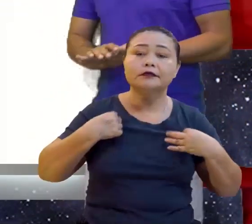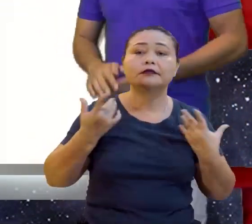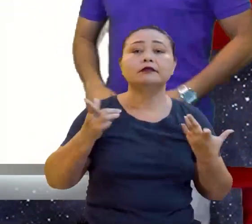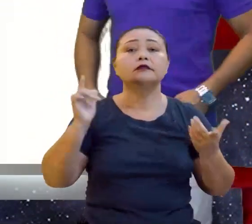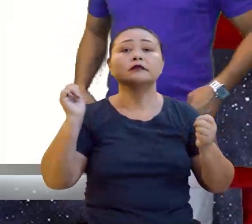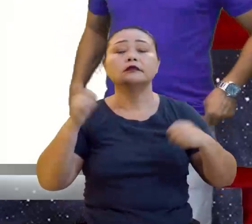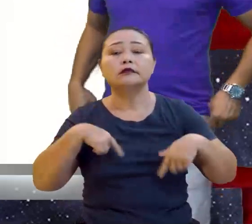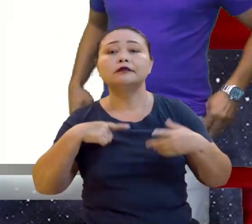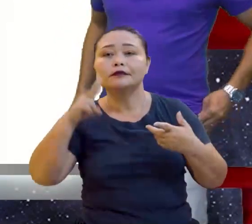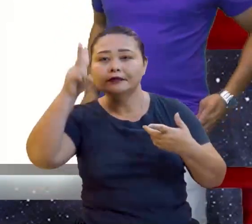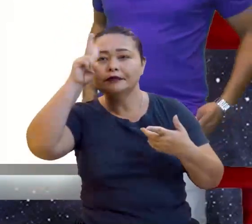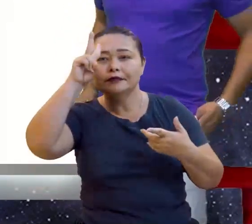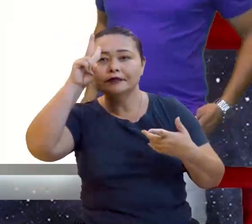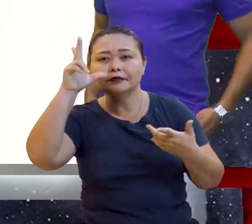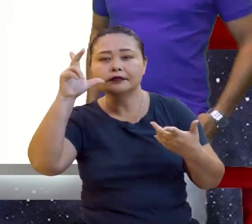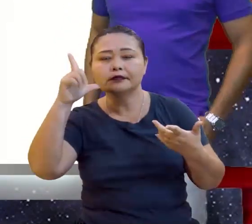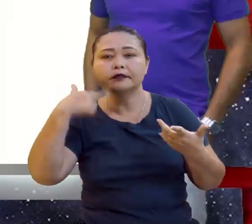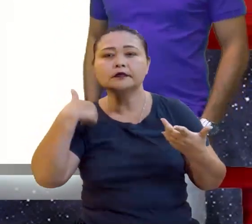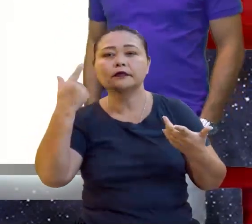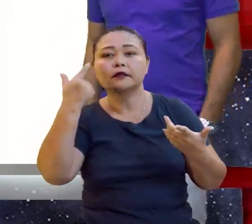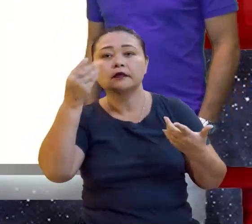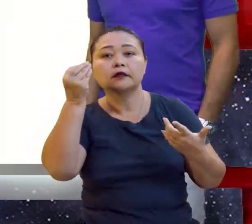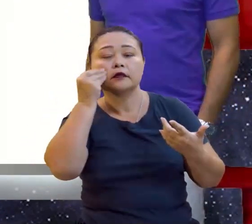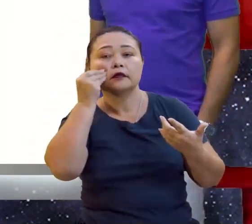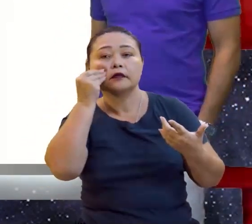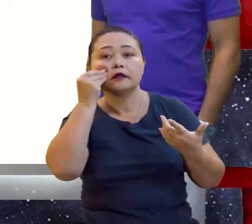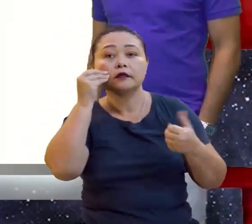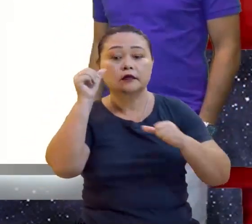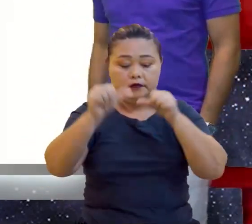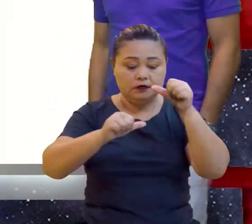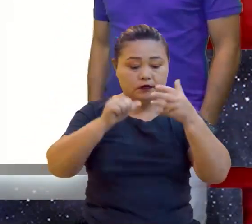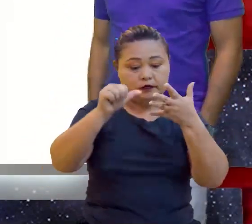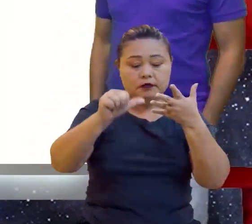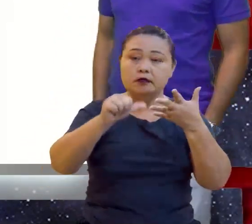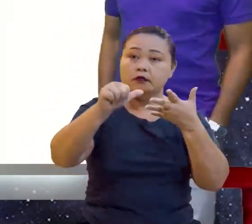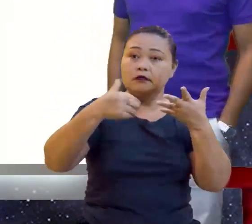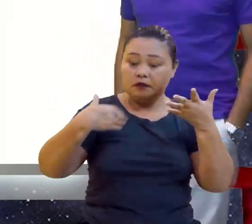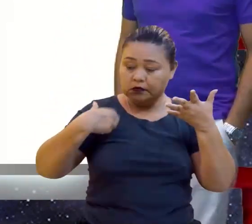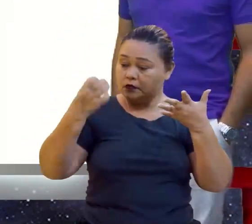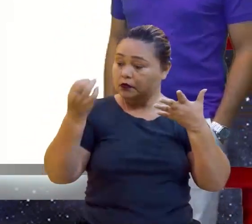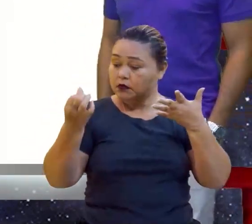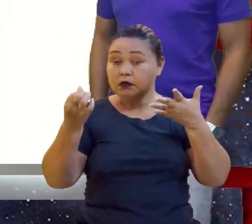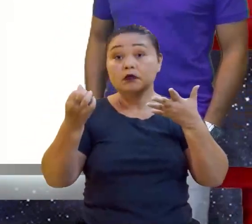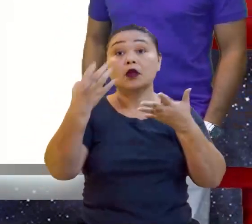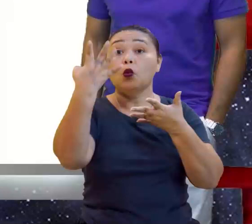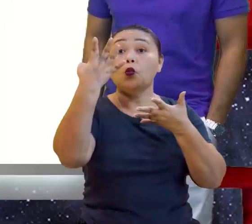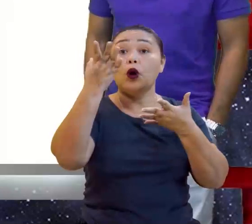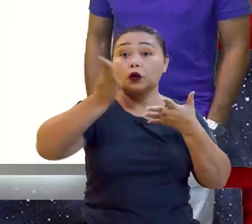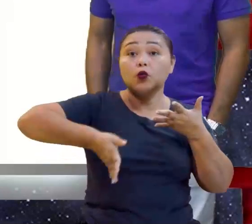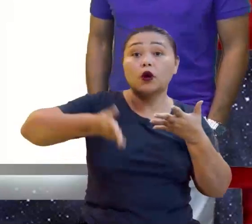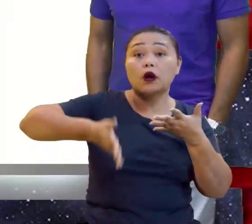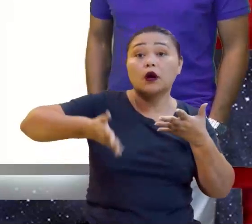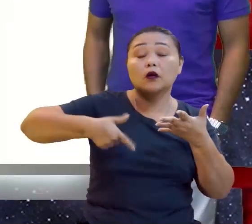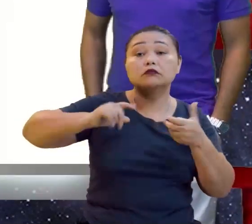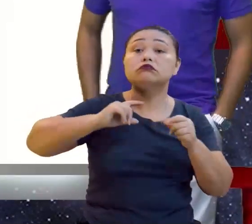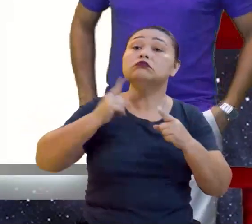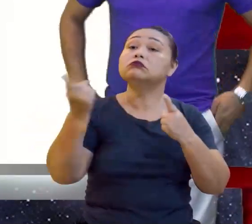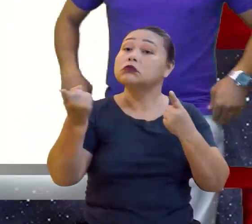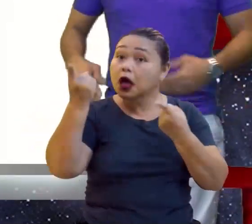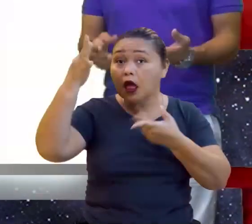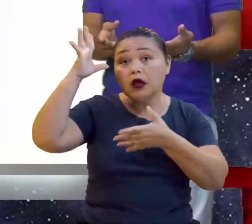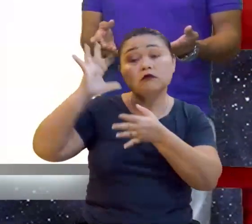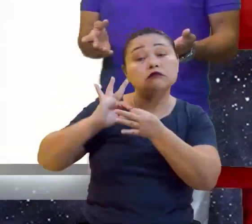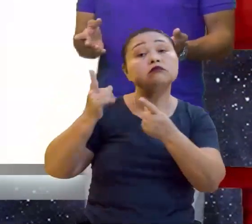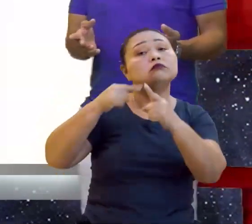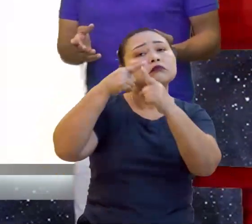posso, né, verificar aí a possibilidade de me vestir com 6 camisas e 4 calças, né? Princípio multiplicativo. Isso, Você